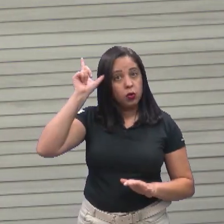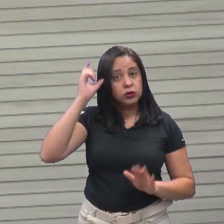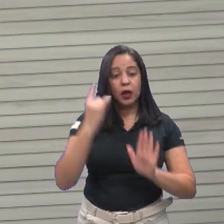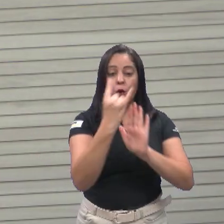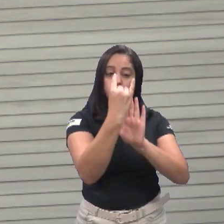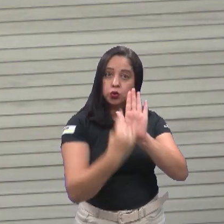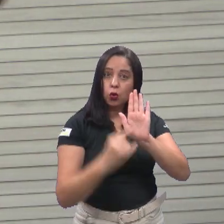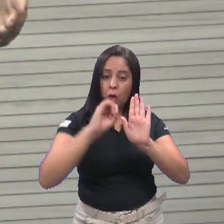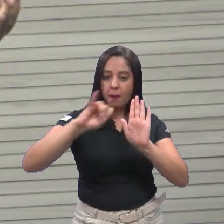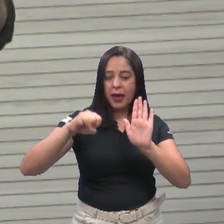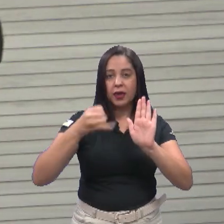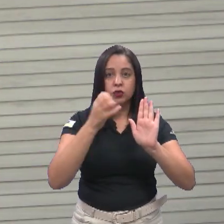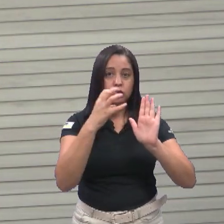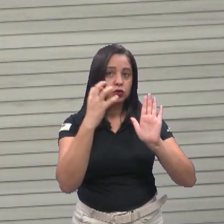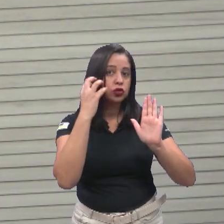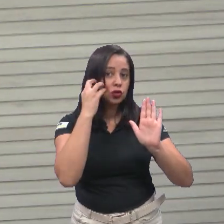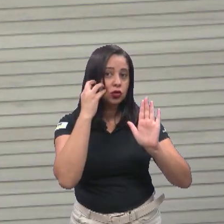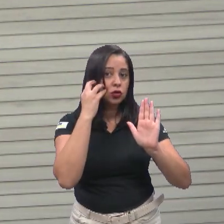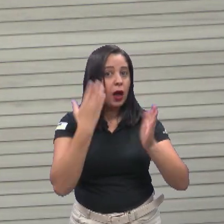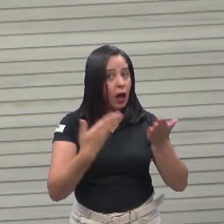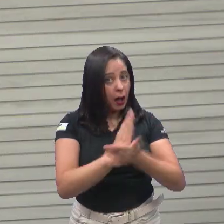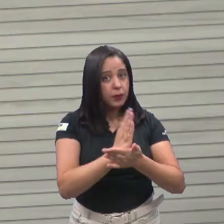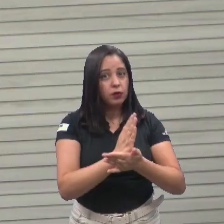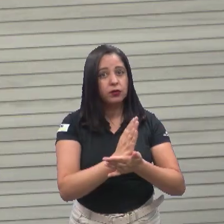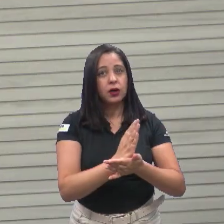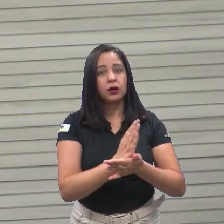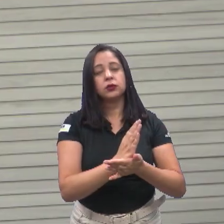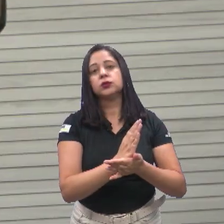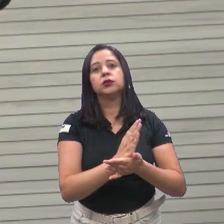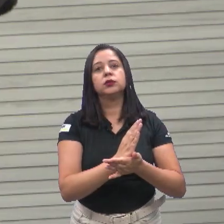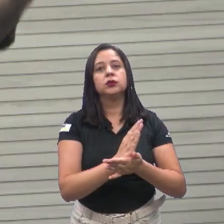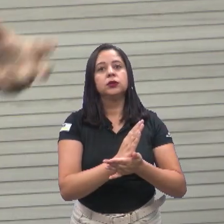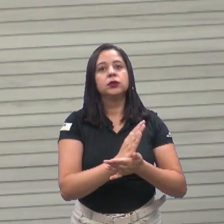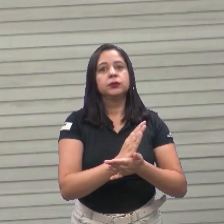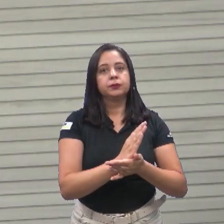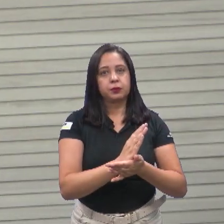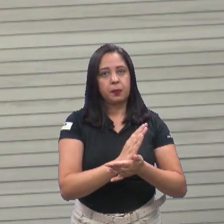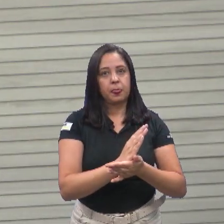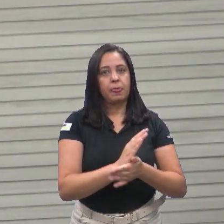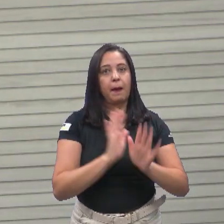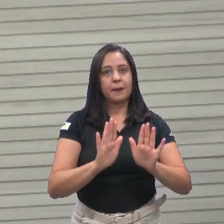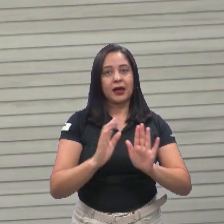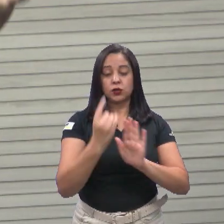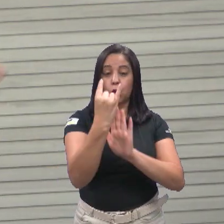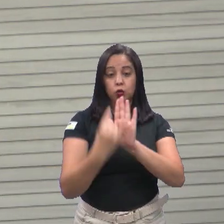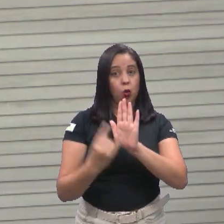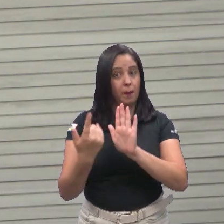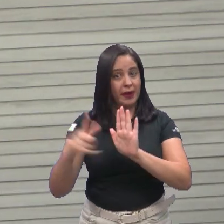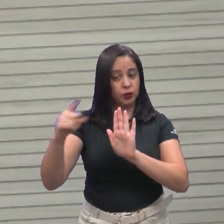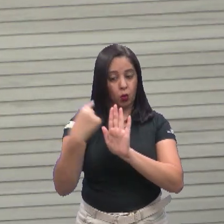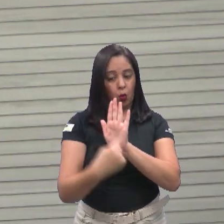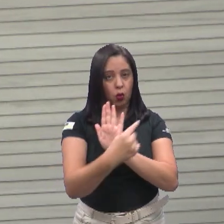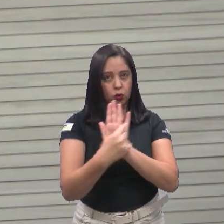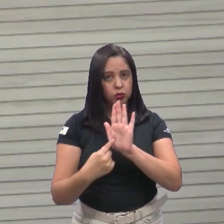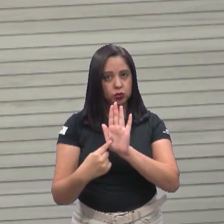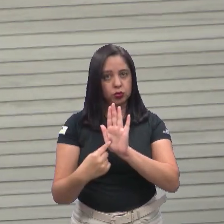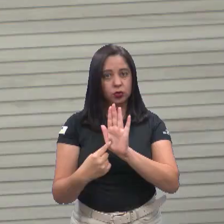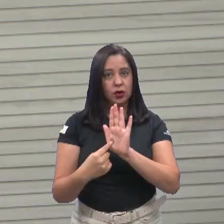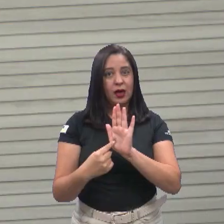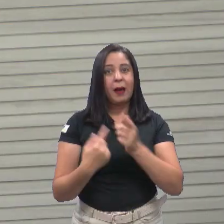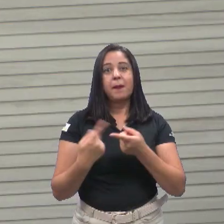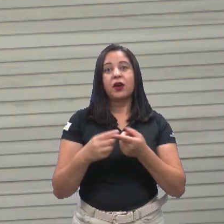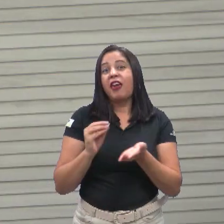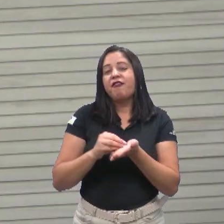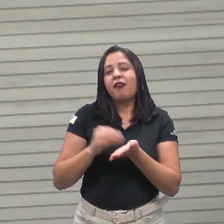que foi destacado, que foi reprovado, ele estava, ao ver da base toda, meio que faltando